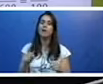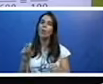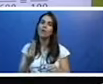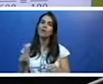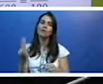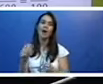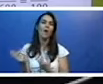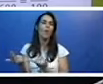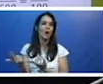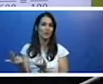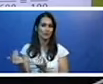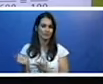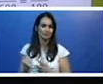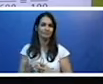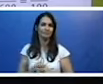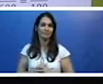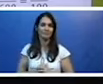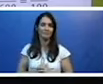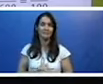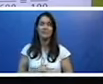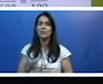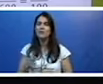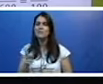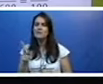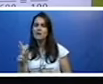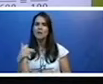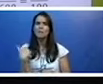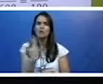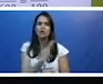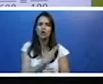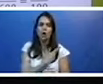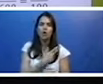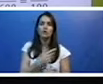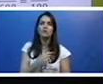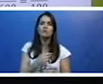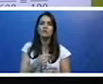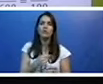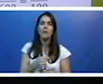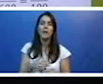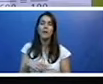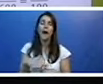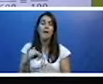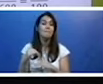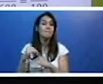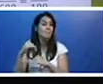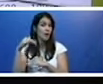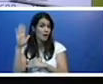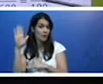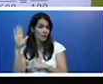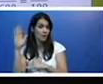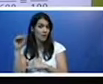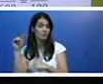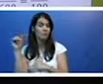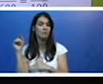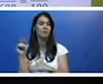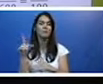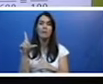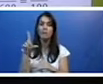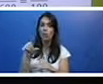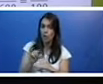Portanto, a gente sempre vai passar a unidade maior para a menor, ok?